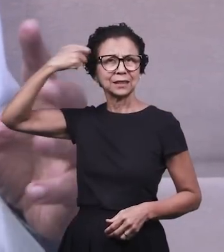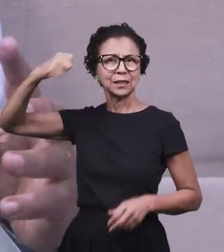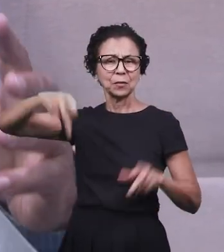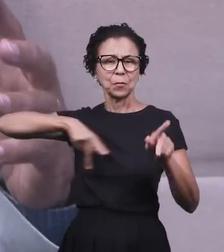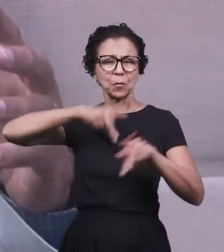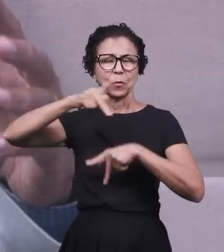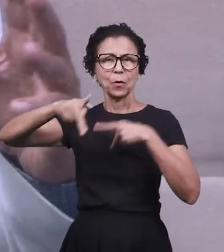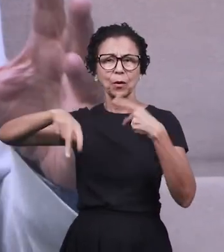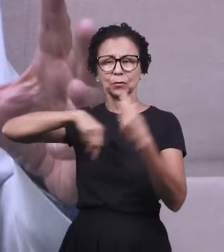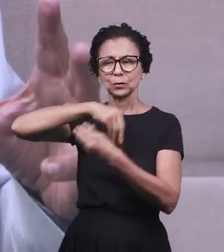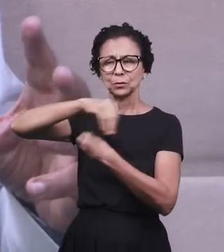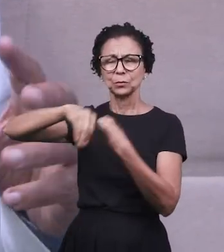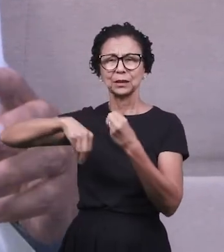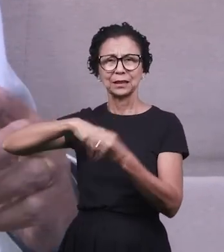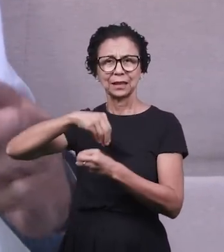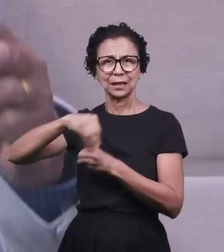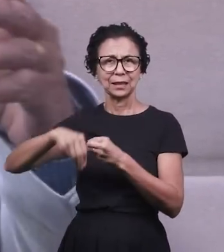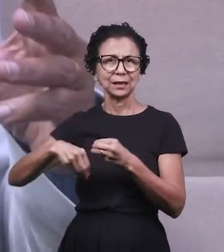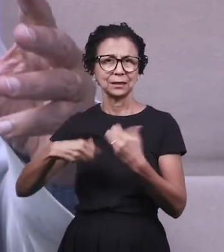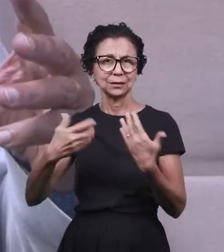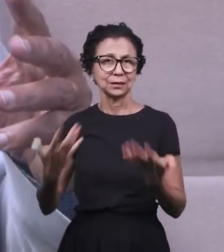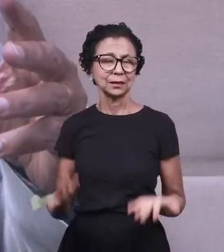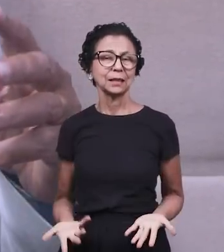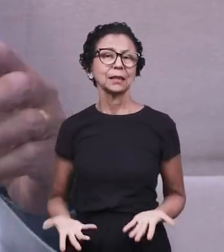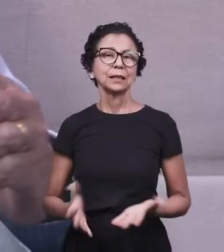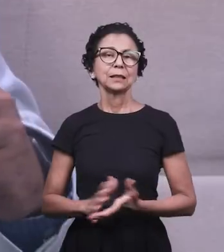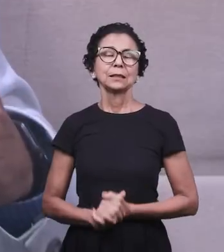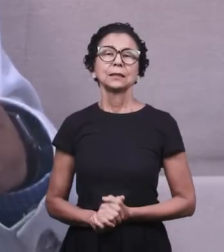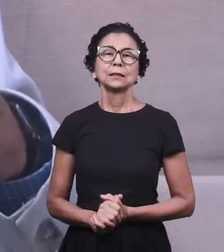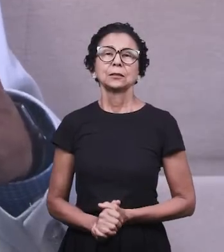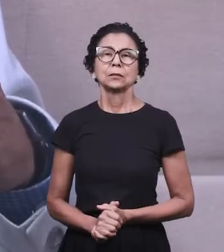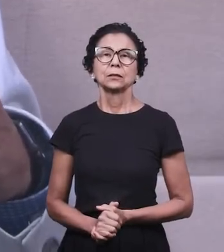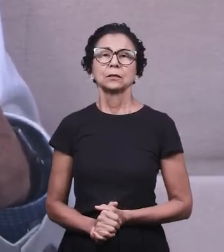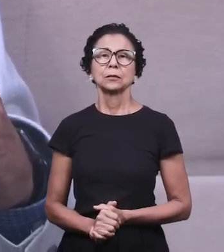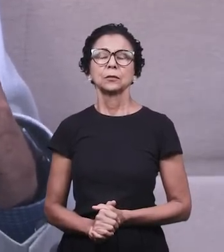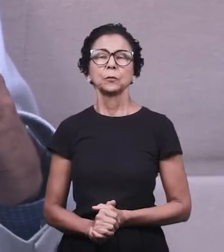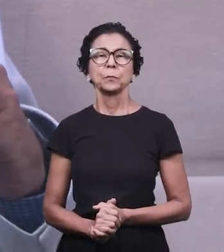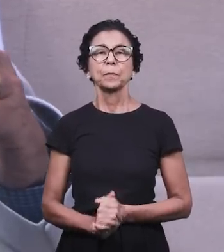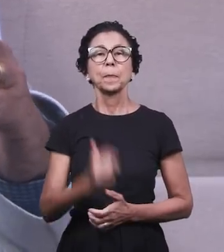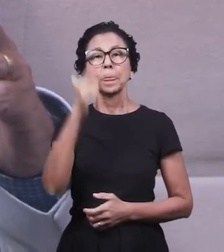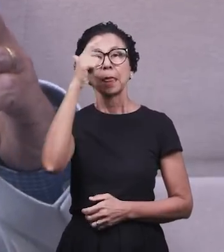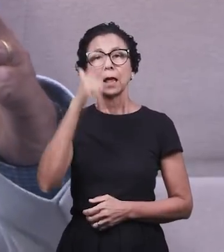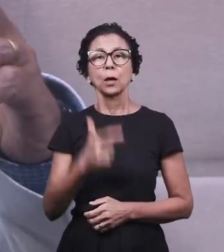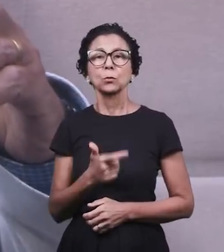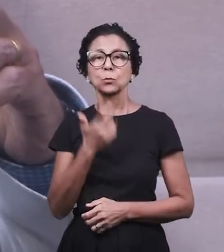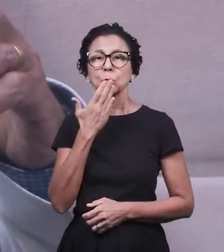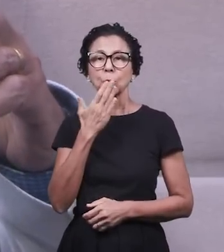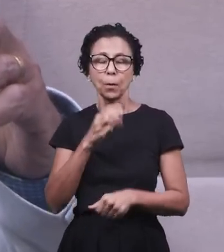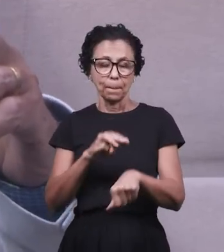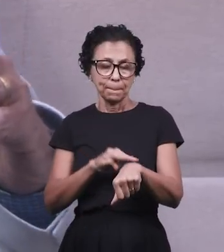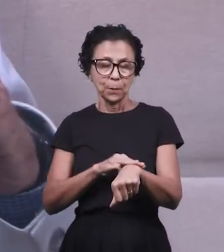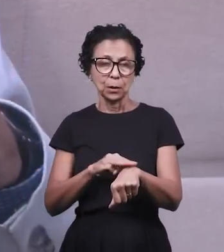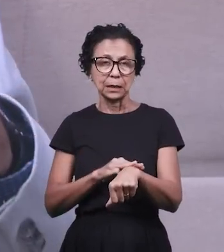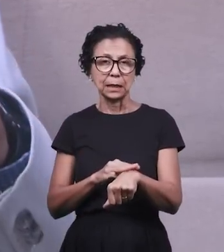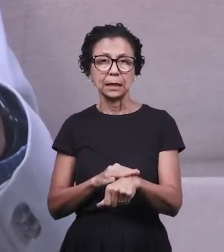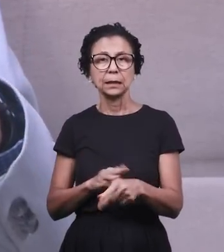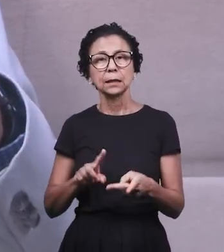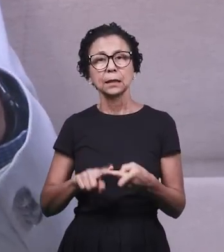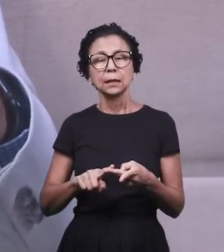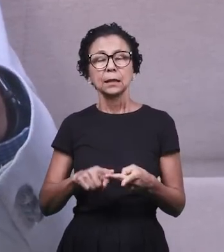né? Eu sou morena e agradável, porque a igreja fiel, como ela